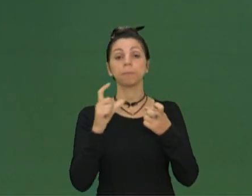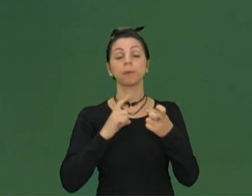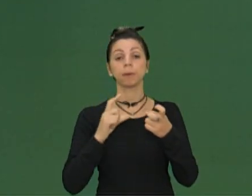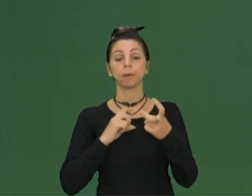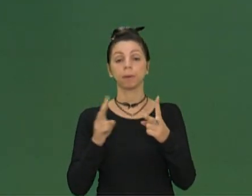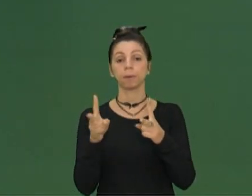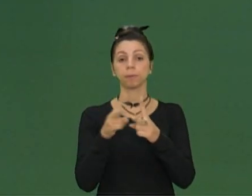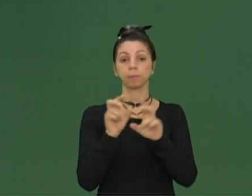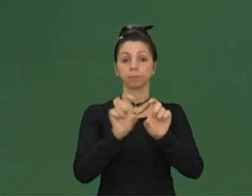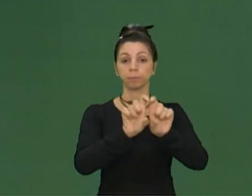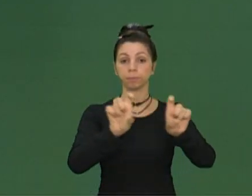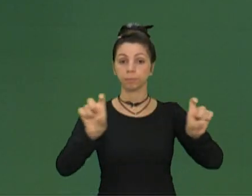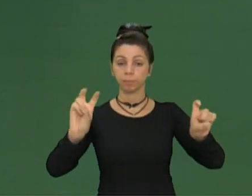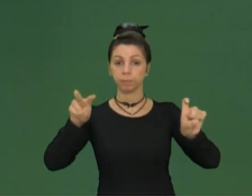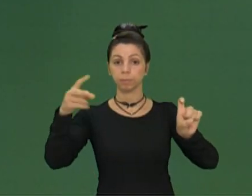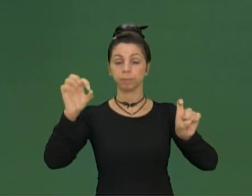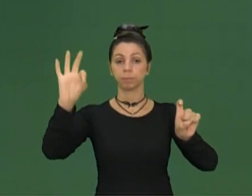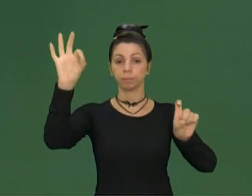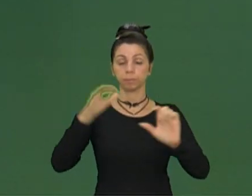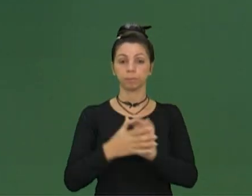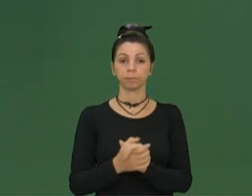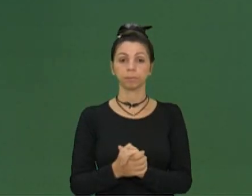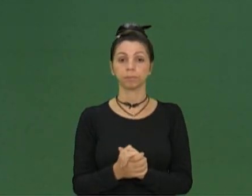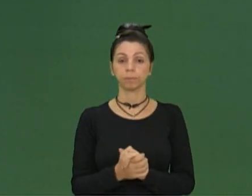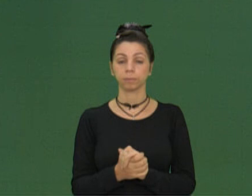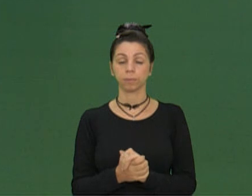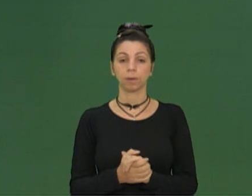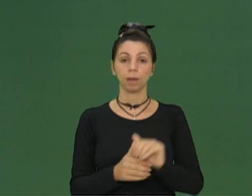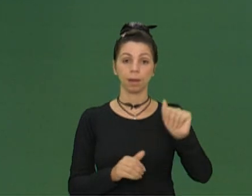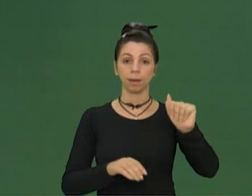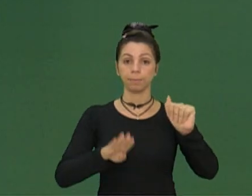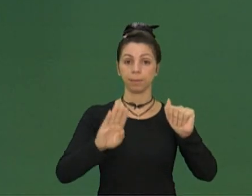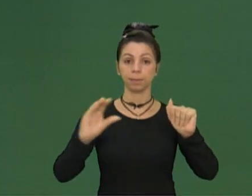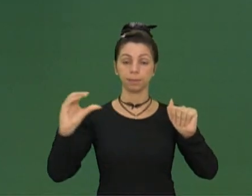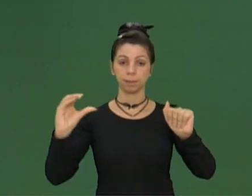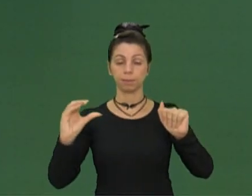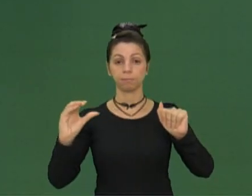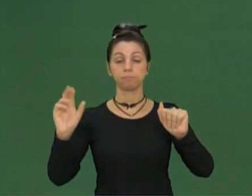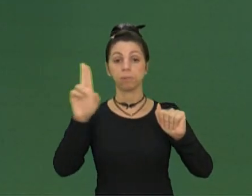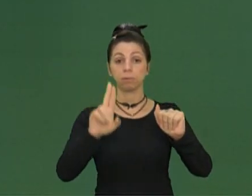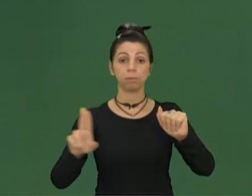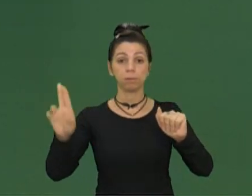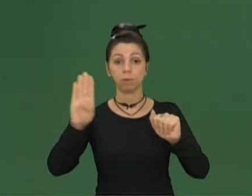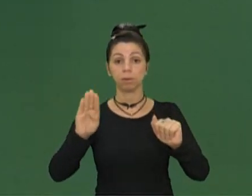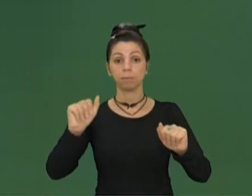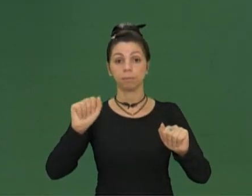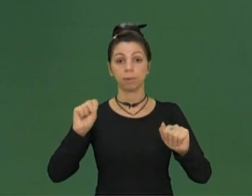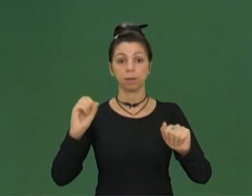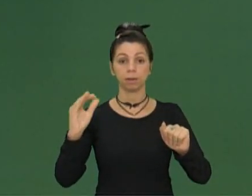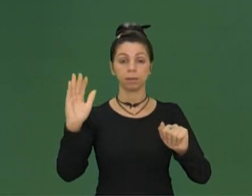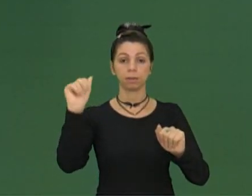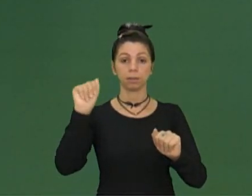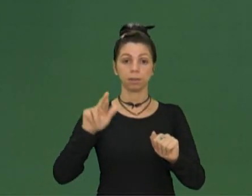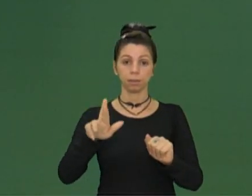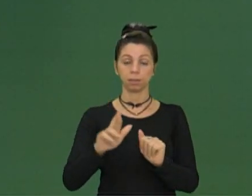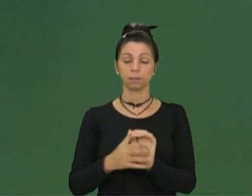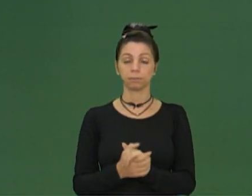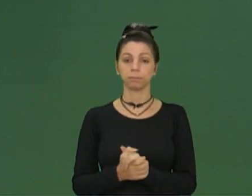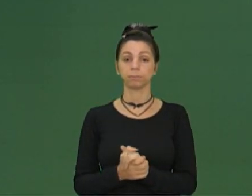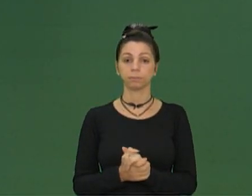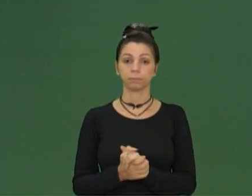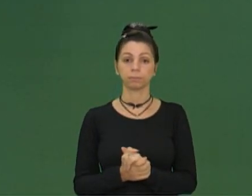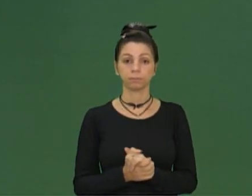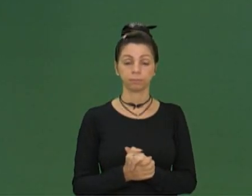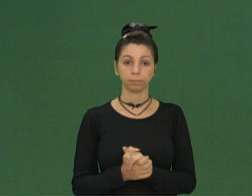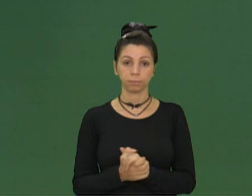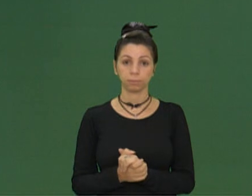grau e completa, tendo o A, o B e o C. Né? Falei para vocês, utilizem a Bhaskara. Dei uma dica lá. Então, resolvi o delta, a